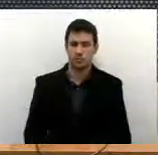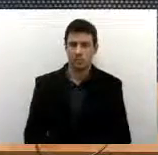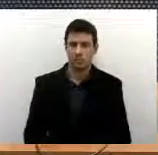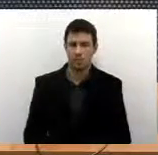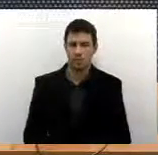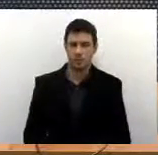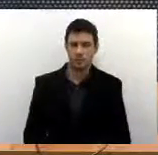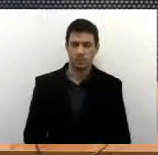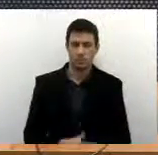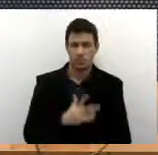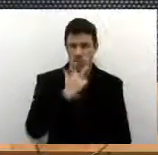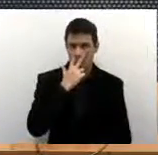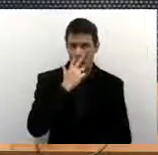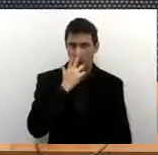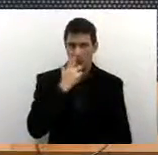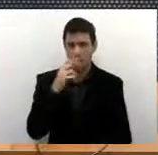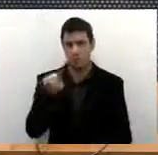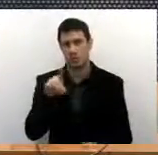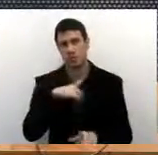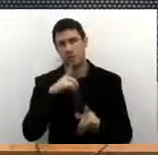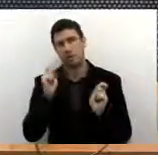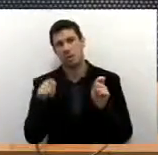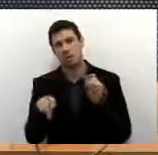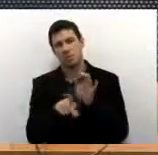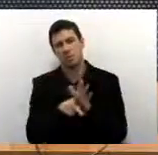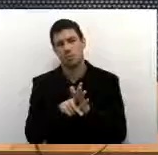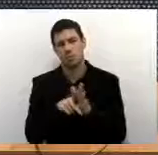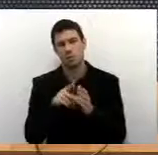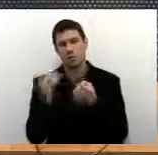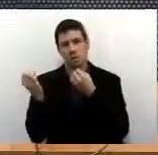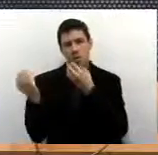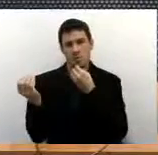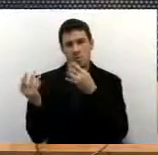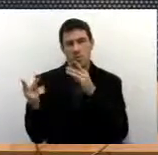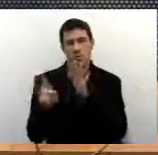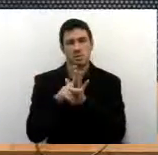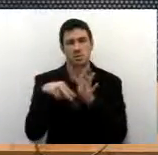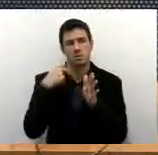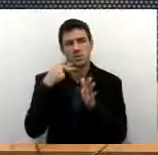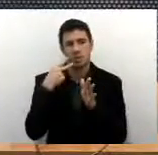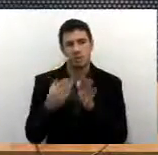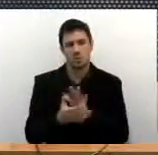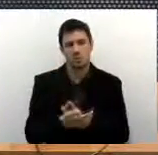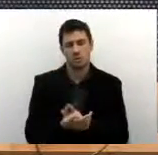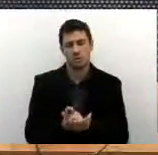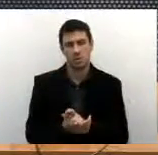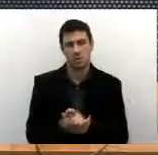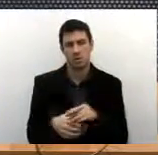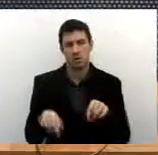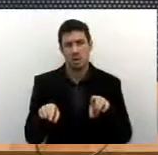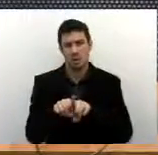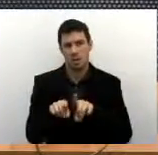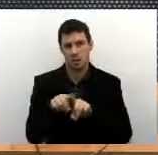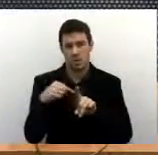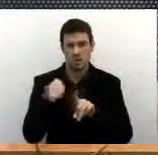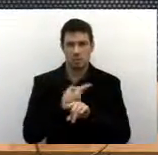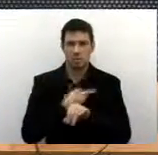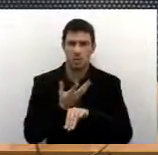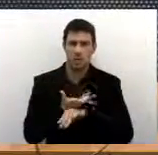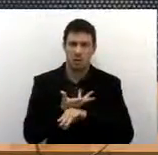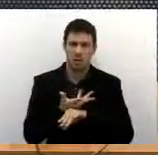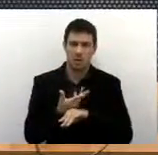eu acho que já é questão da informação aos vereadores, né? E nós vamos apressar isso daí, espero